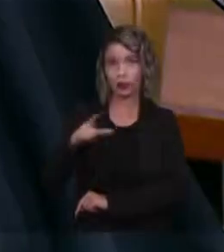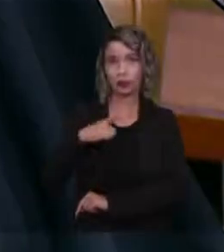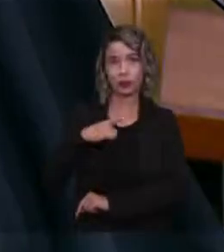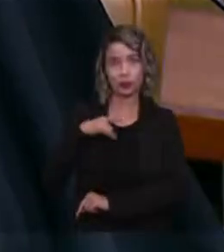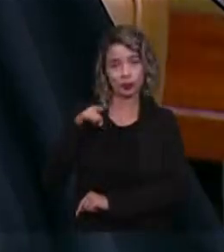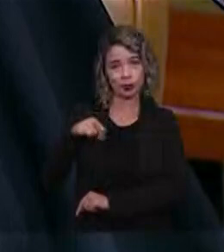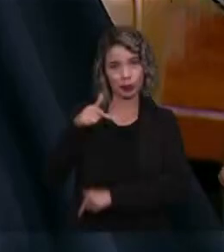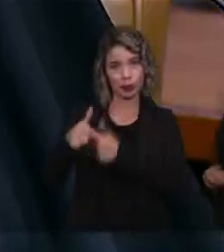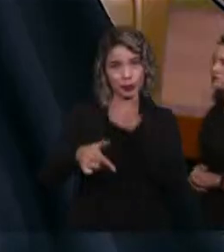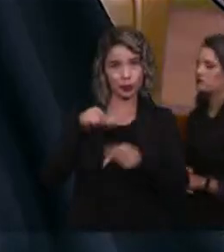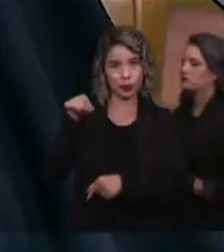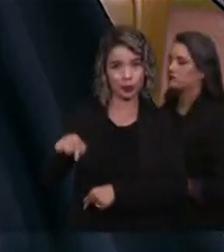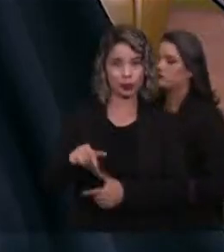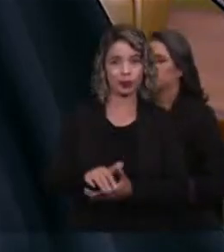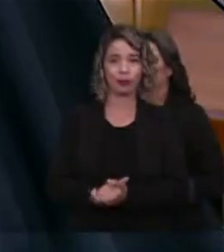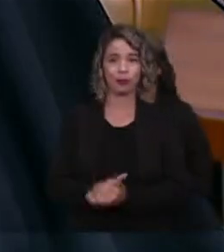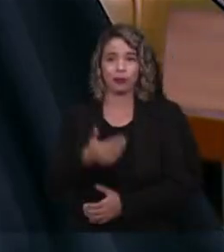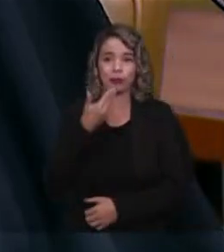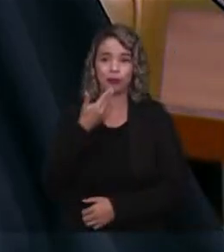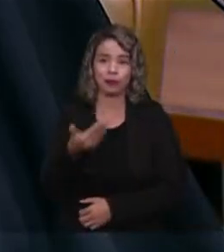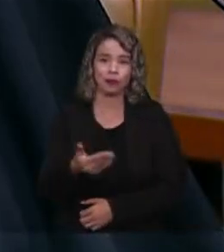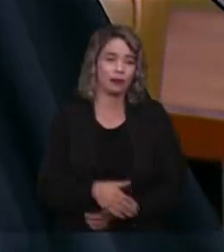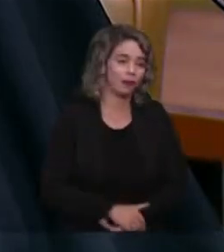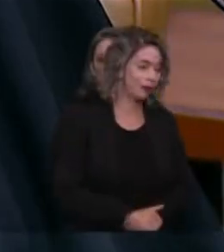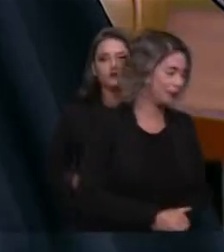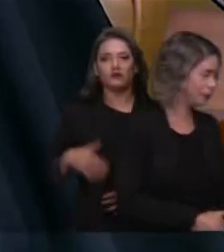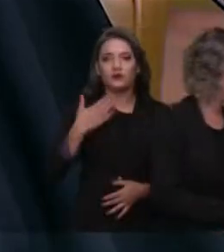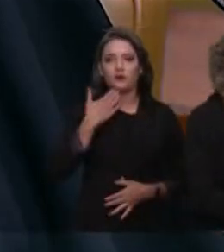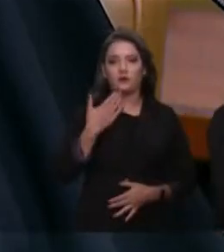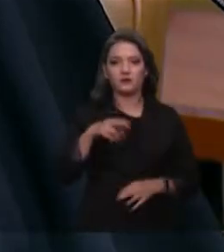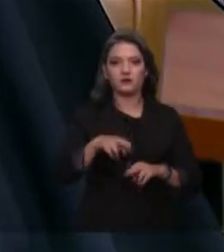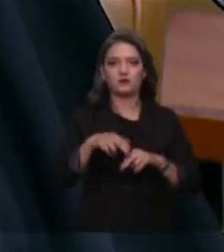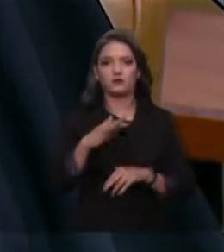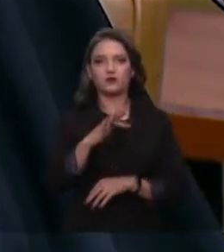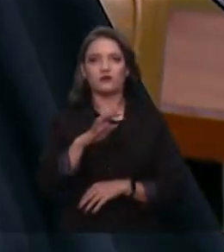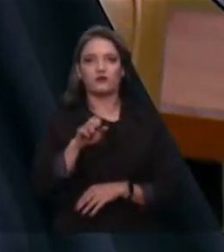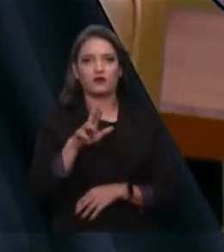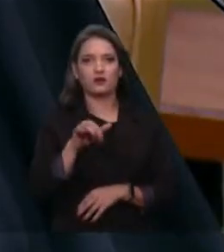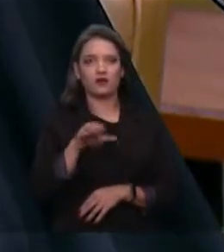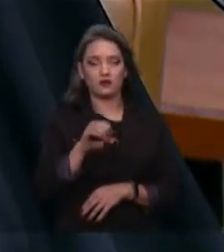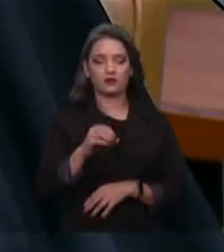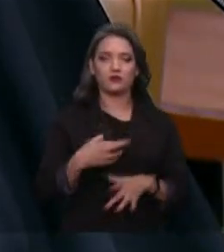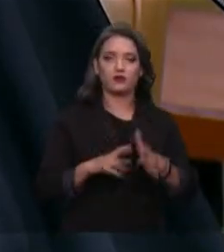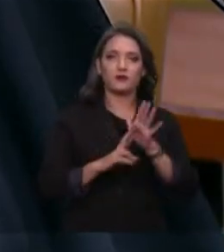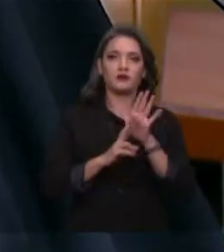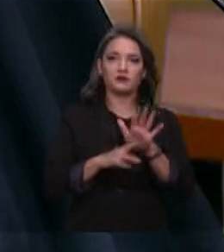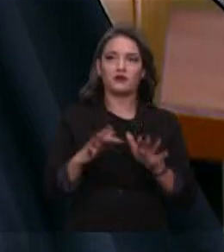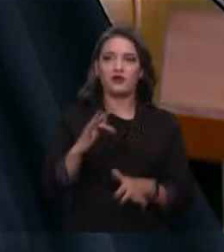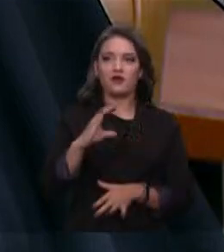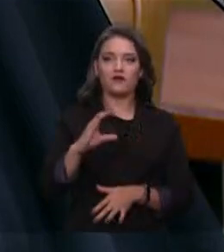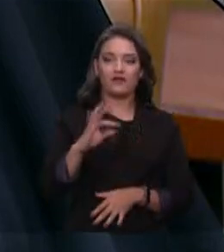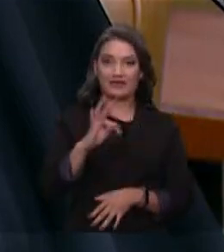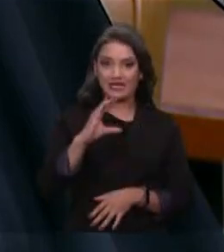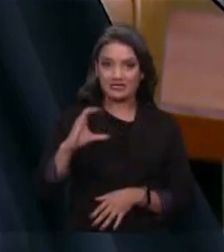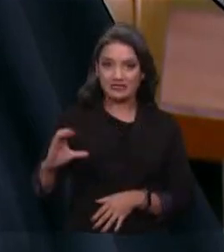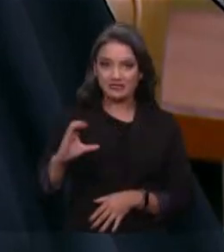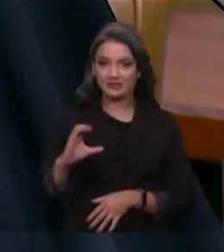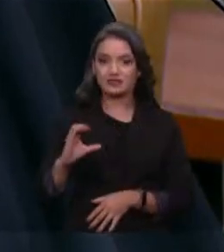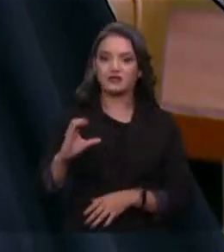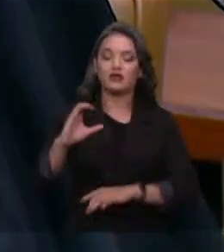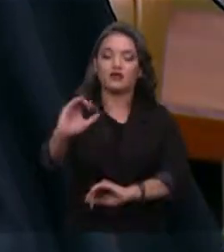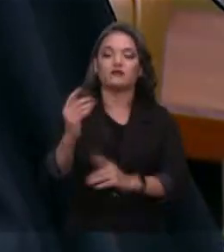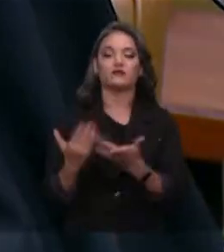Caseira Sanches. Solicitado a Fernando Antônio Falcão Soares, representante da FTC Cards Processamento e Serviços de Fidelização